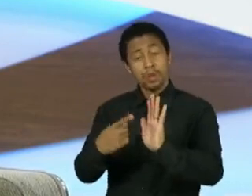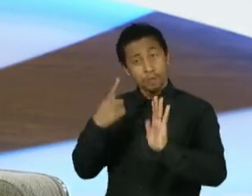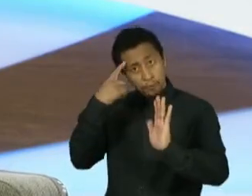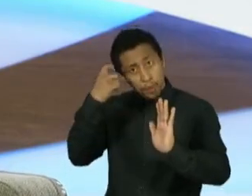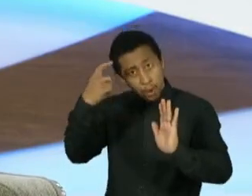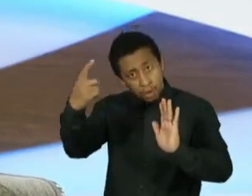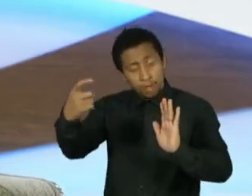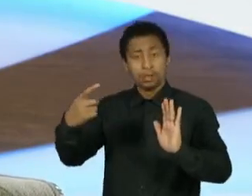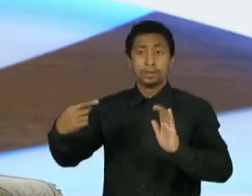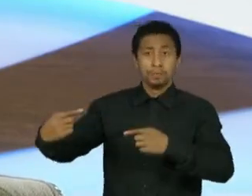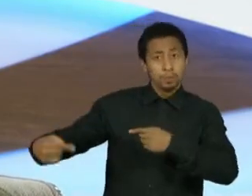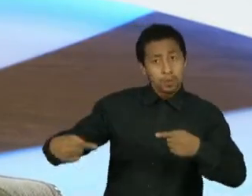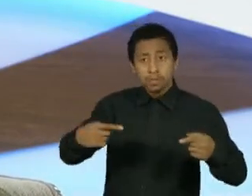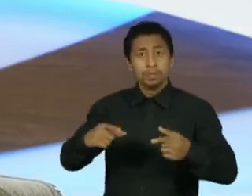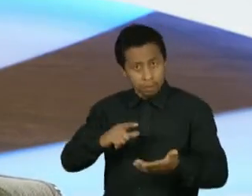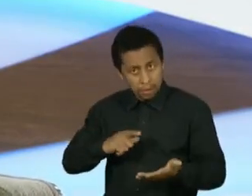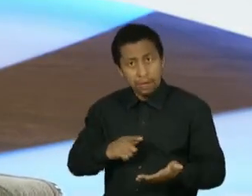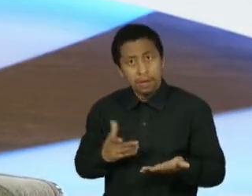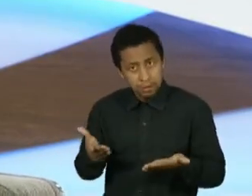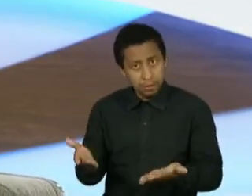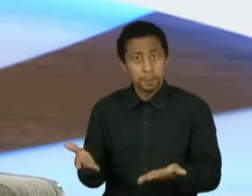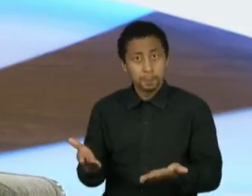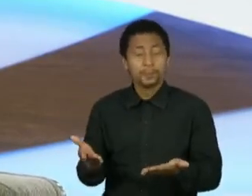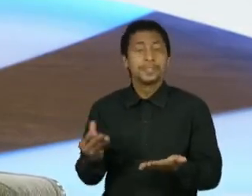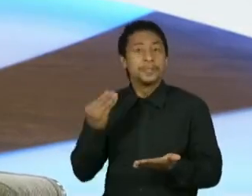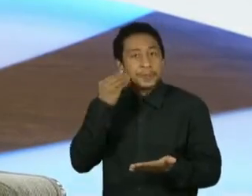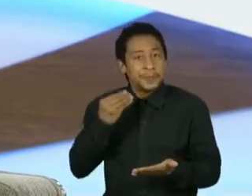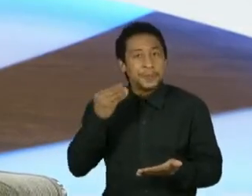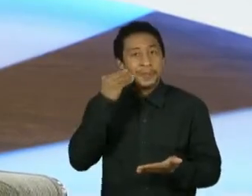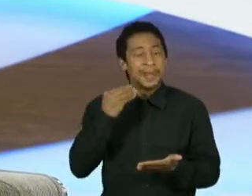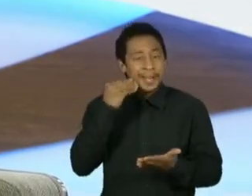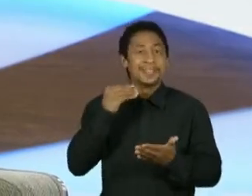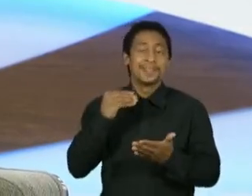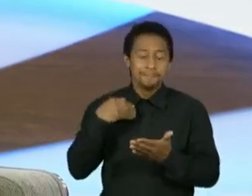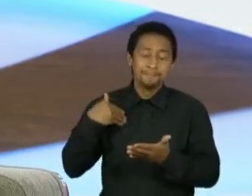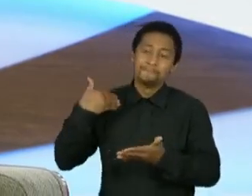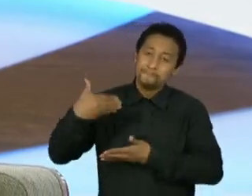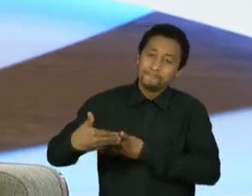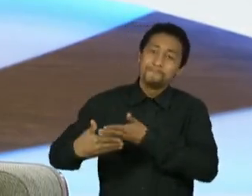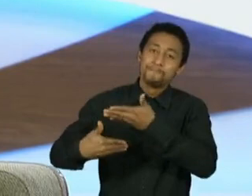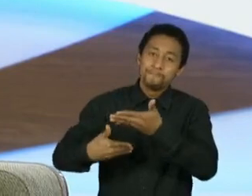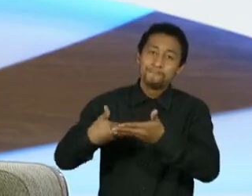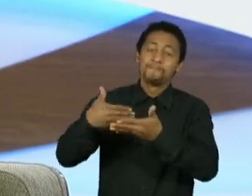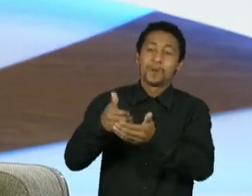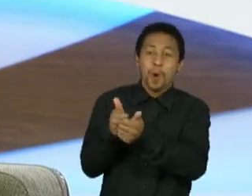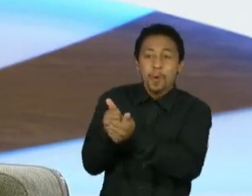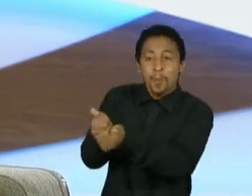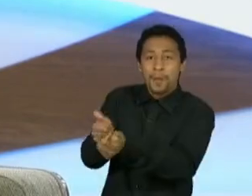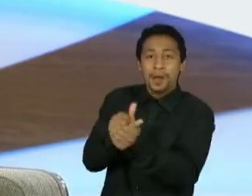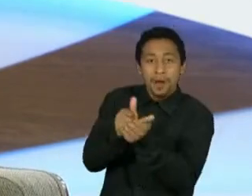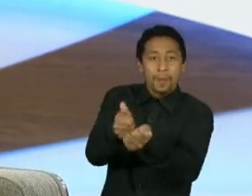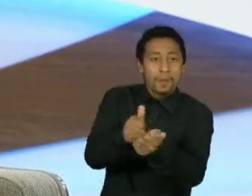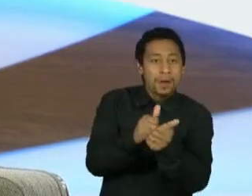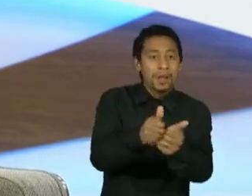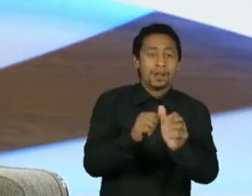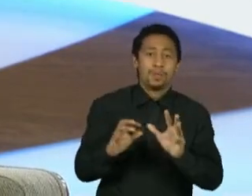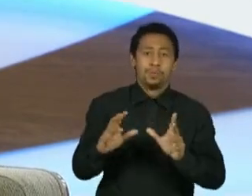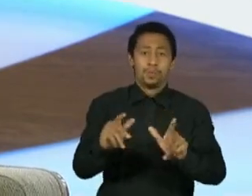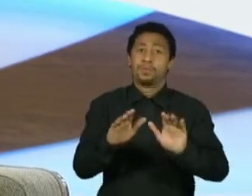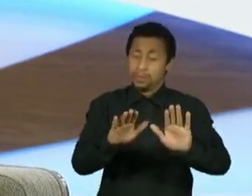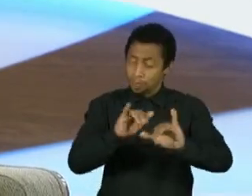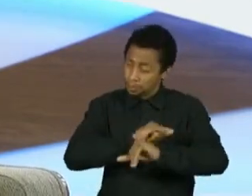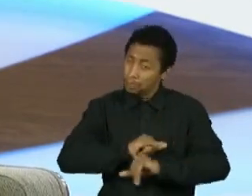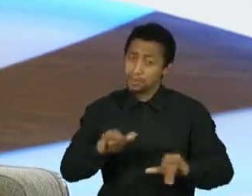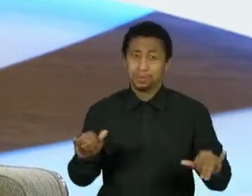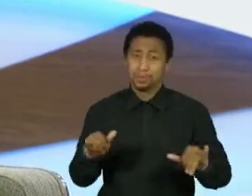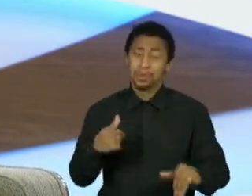área dentro do Instituto Marielle Franco. E a gente tem tentado quase sempre acompanhar. Mas eu lhe digo que eu cresci vendo violência policial,